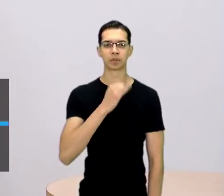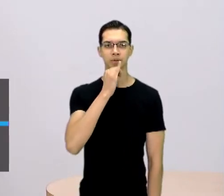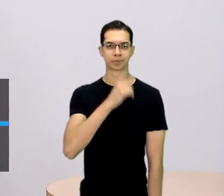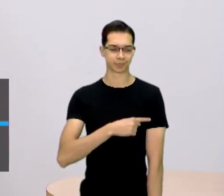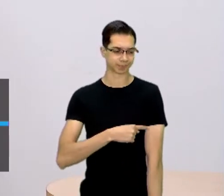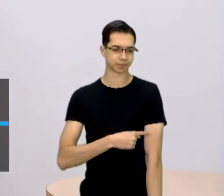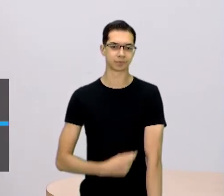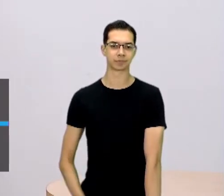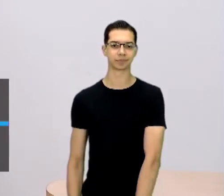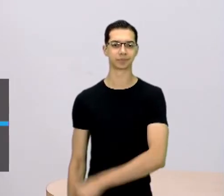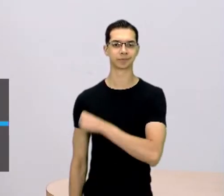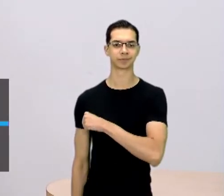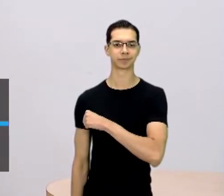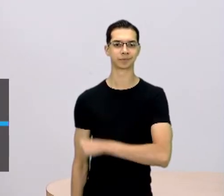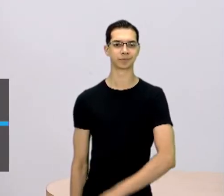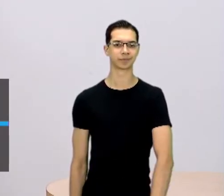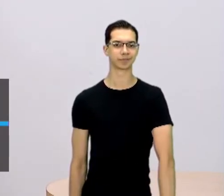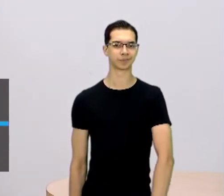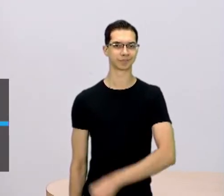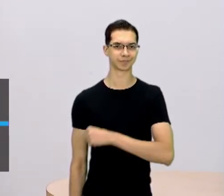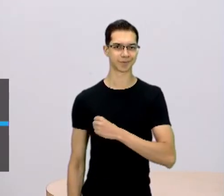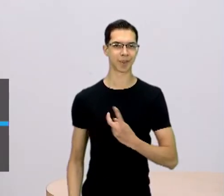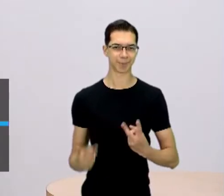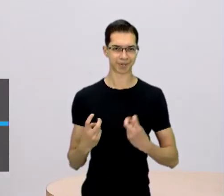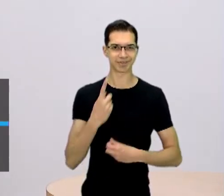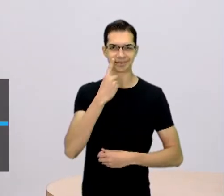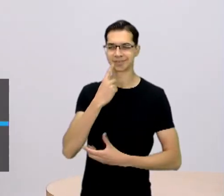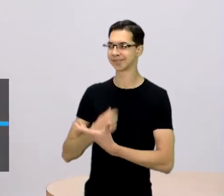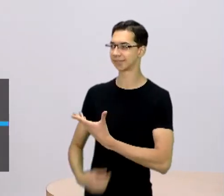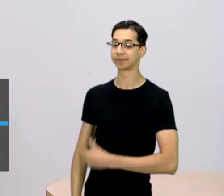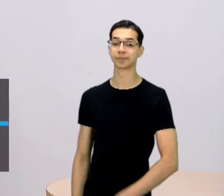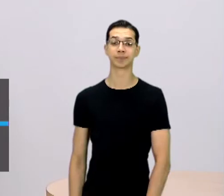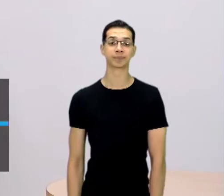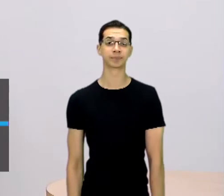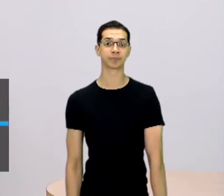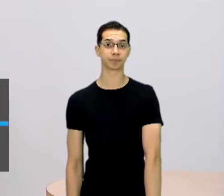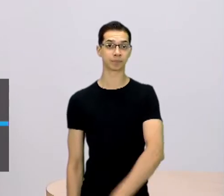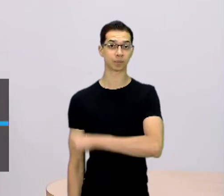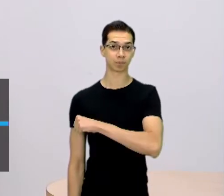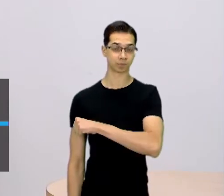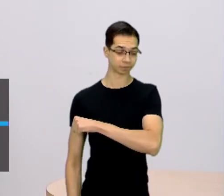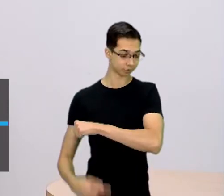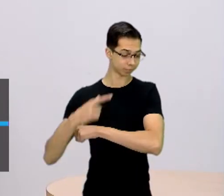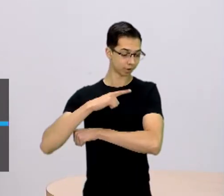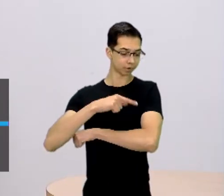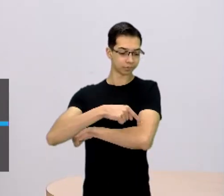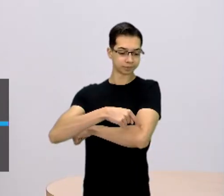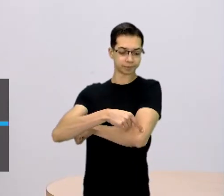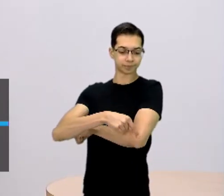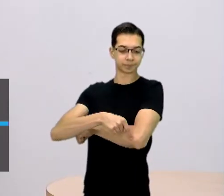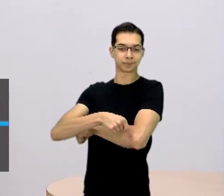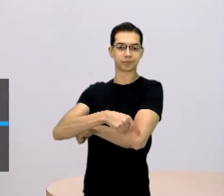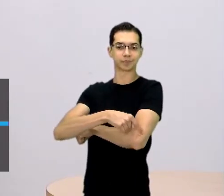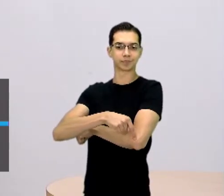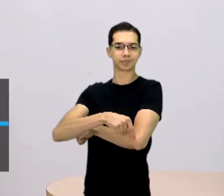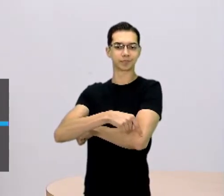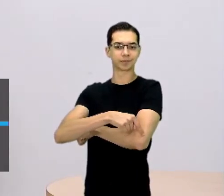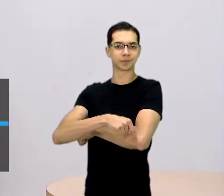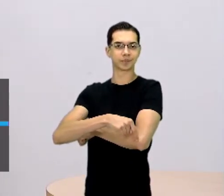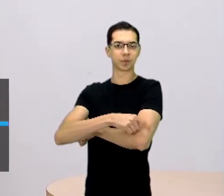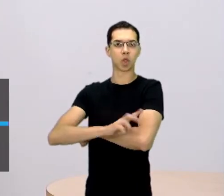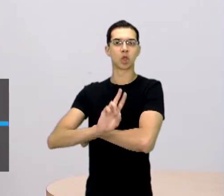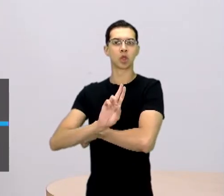fazendo agora, olha só, dobrando o braço, né? Então, eu tenho aqui, olha, a articulação aqui na região do cotovelo,